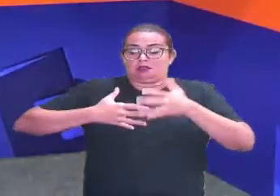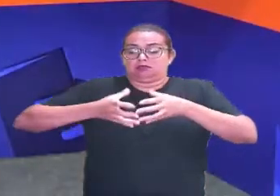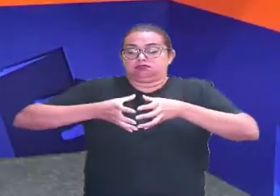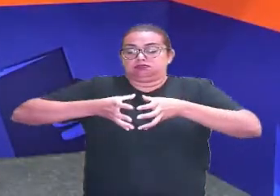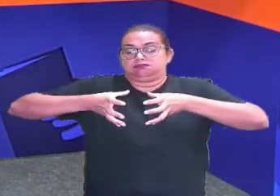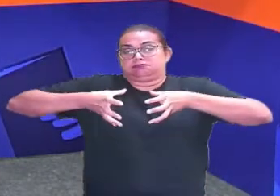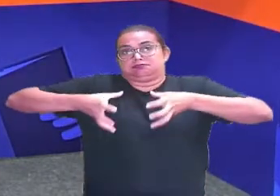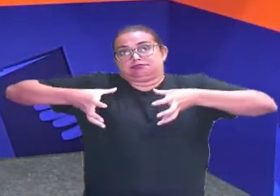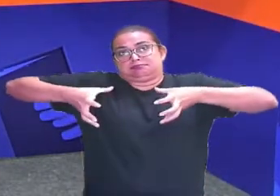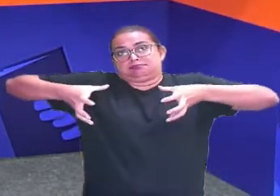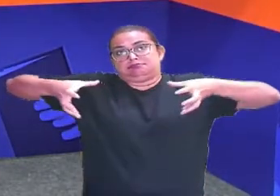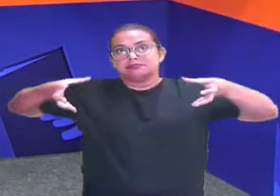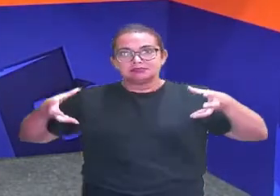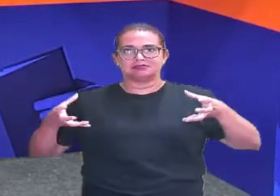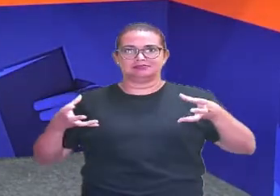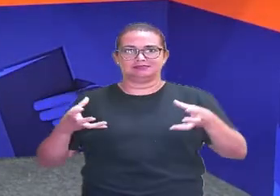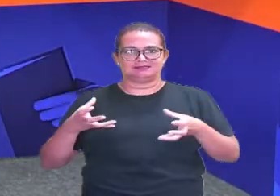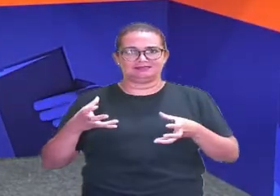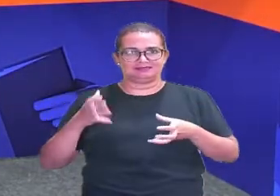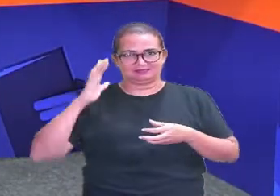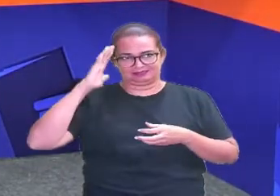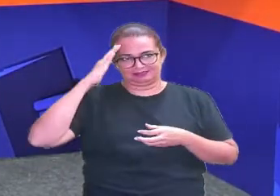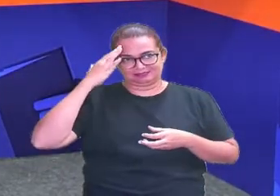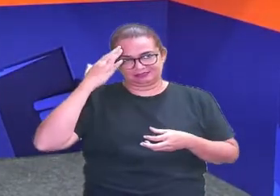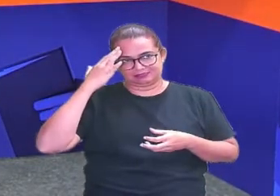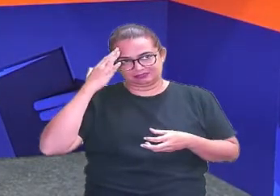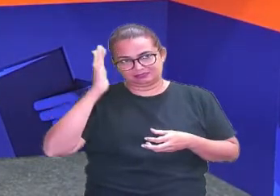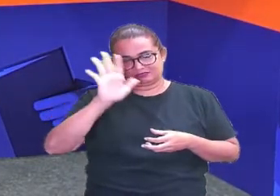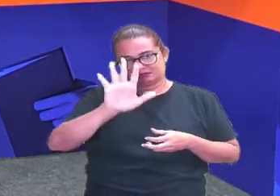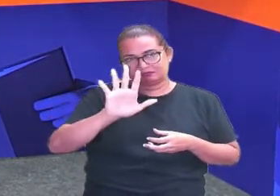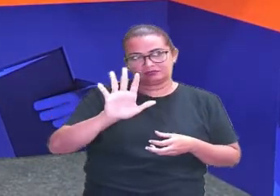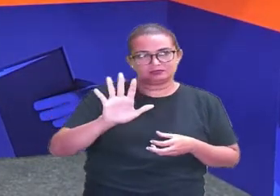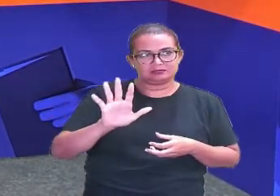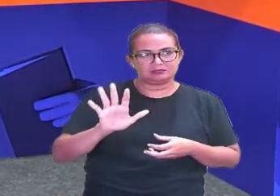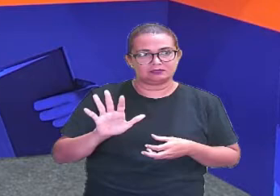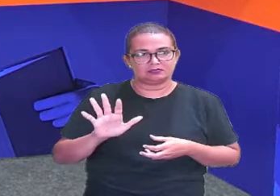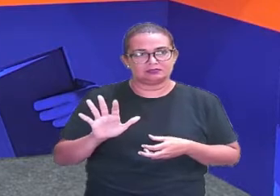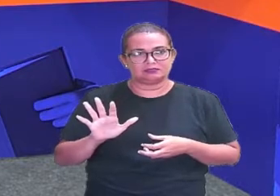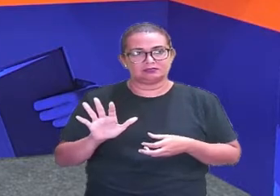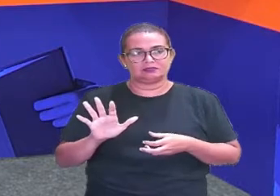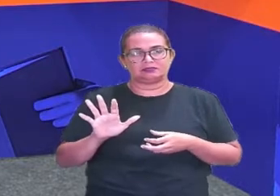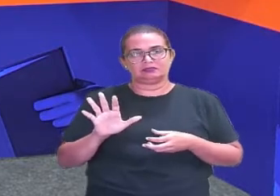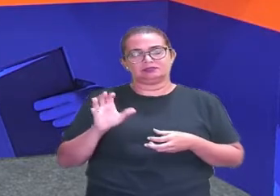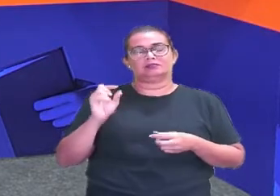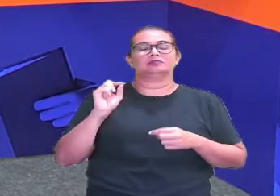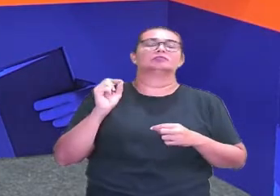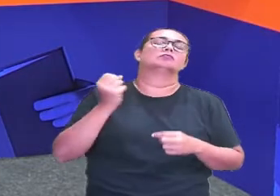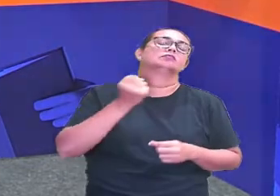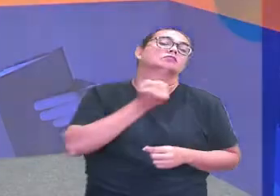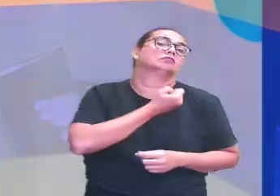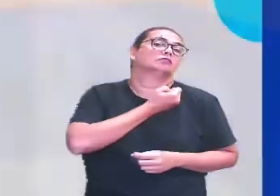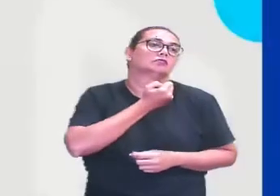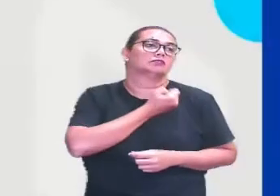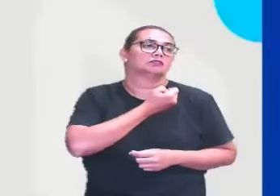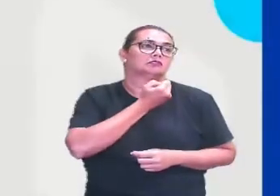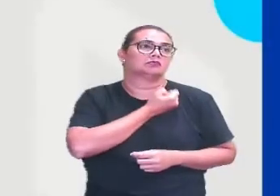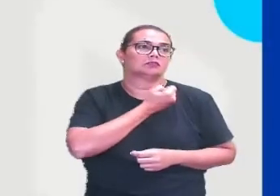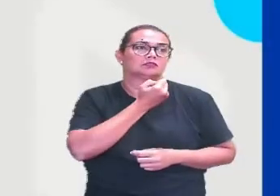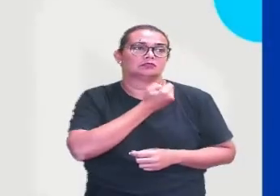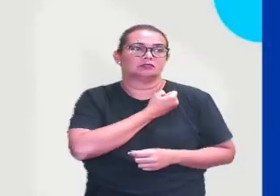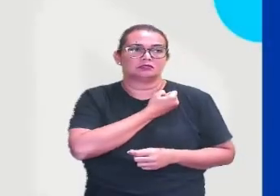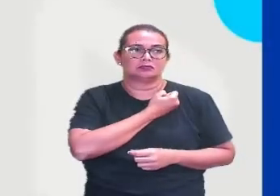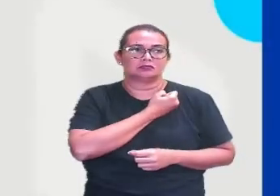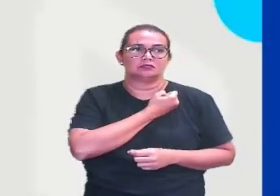tá certo? Então, voltando aqui, esses números, tá certo?